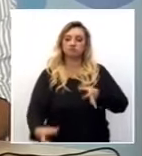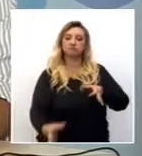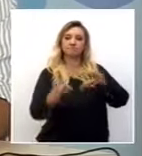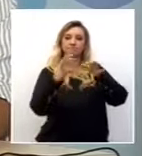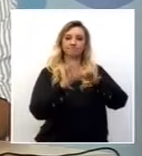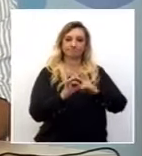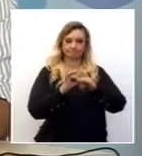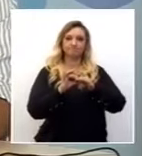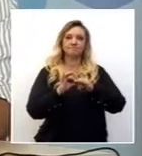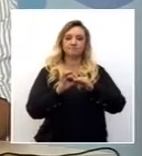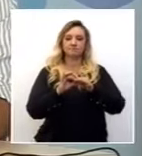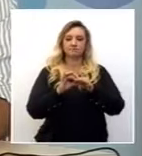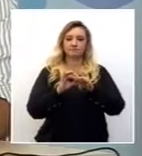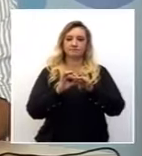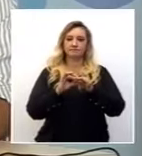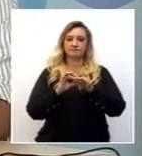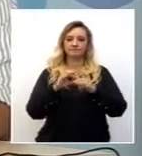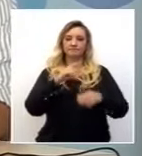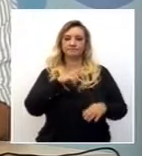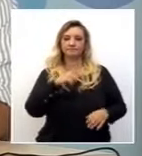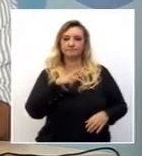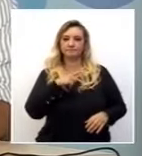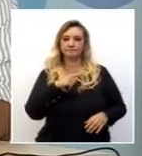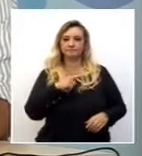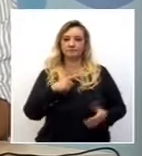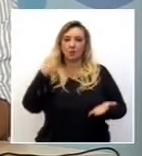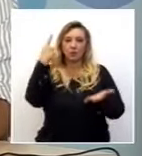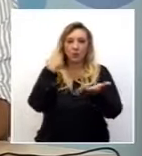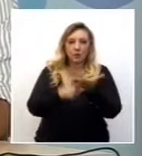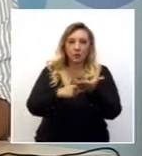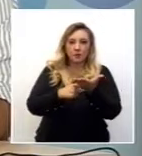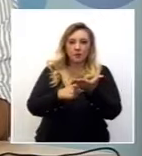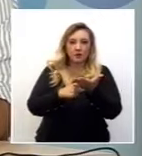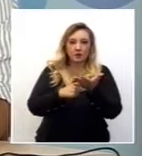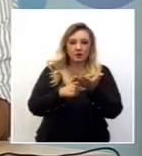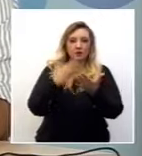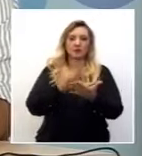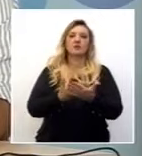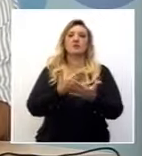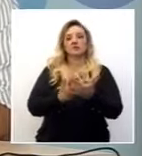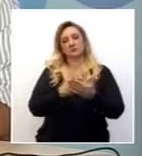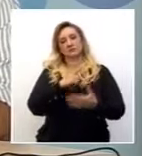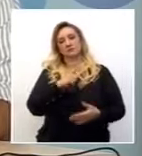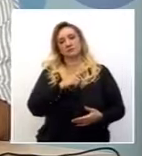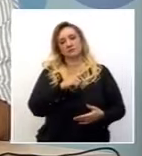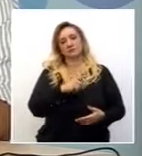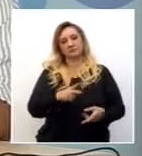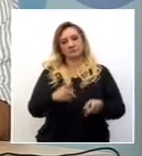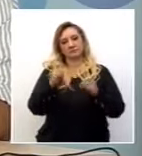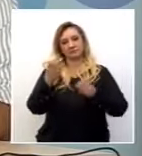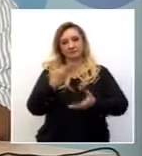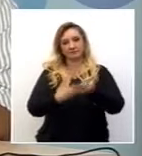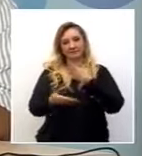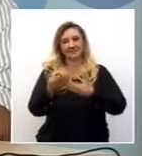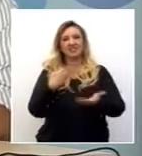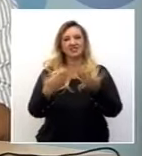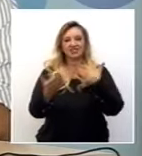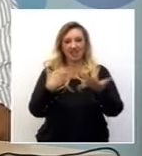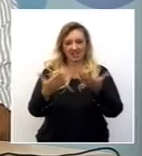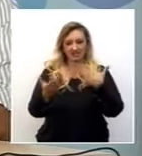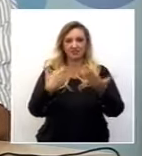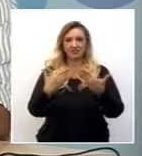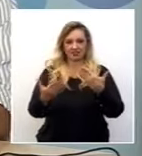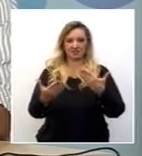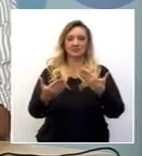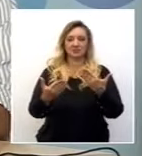engajamento que ele tem, aquele comprometimento com os estudos. A gente vê nessas interações no chat,